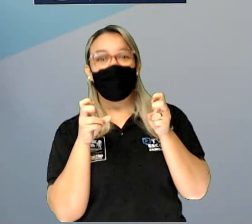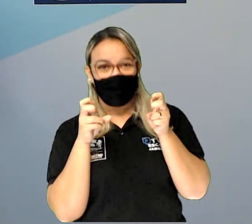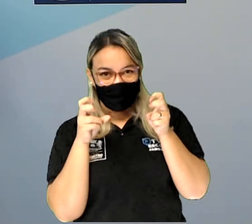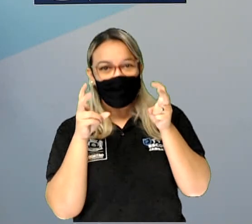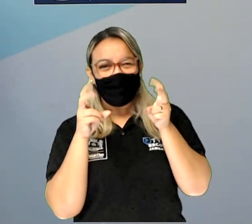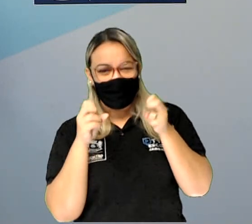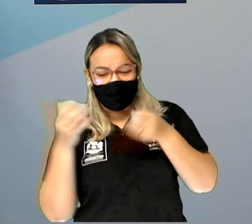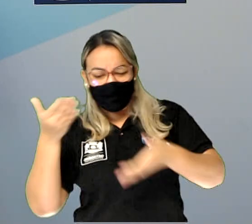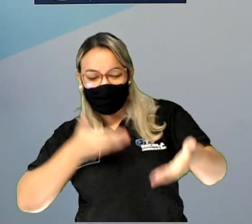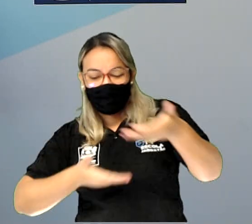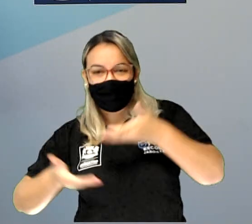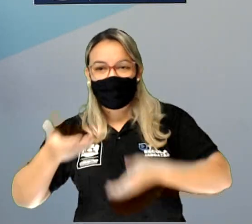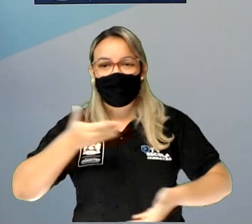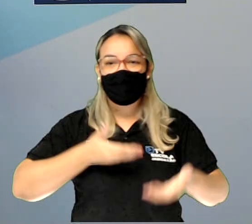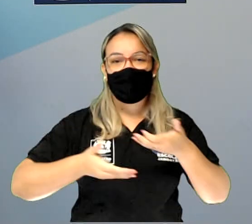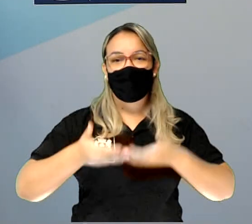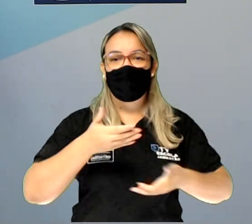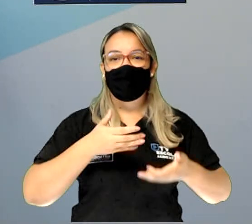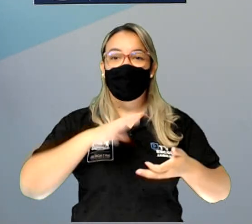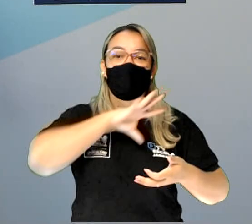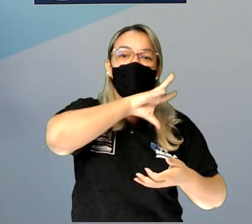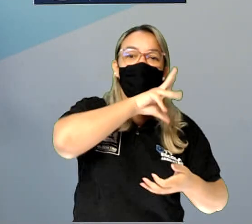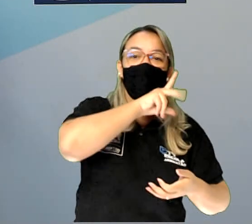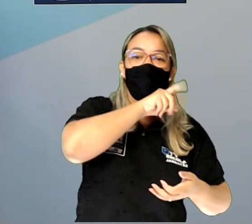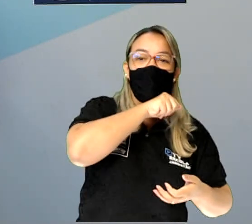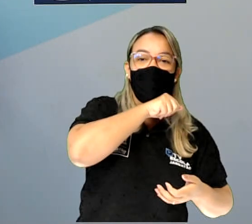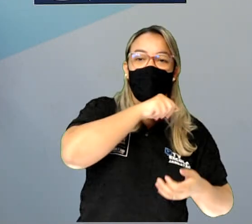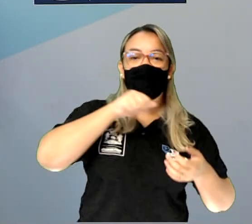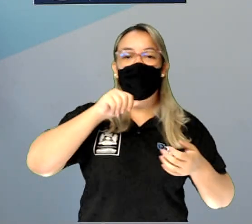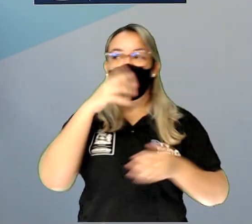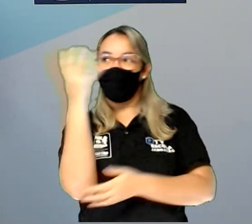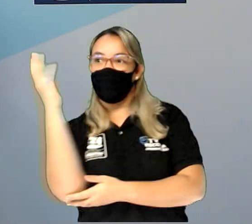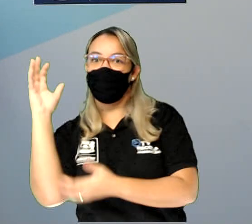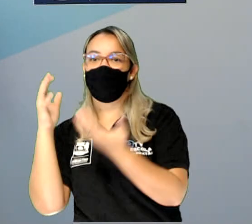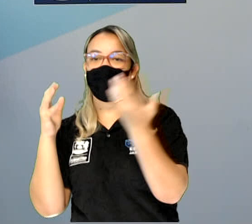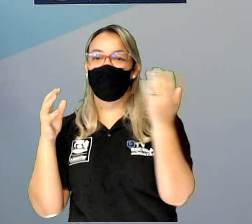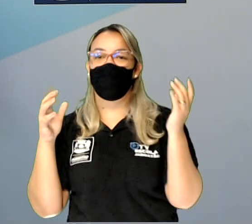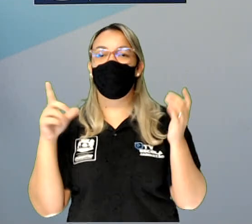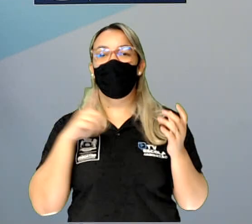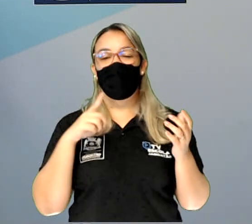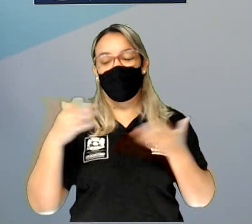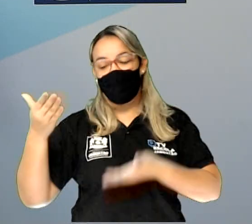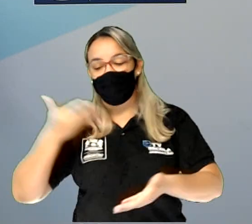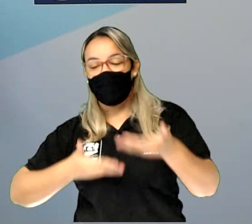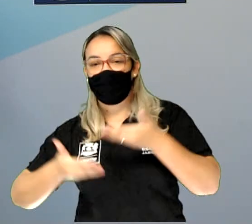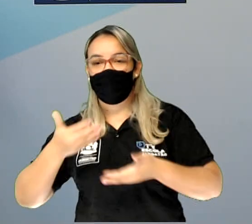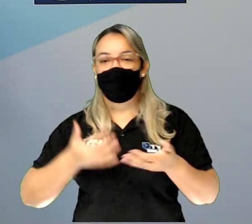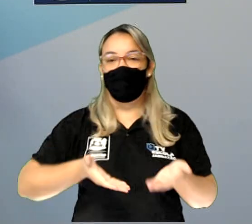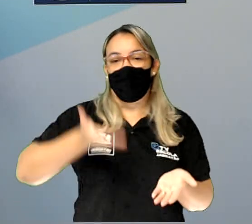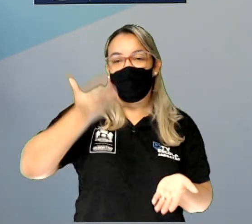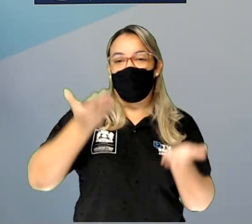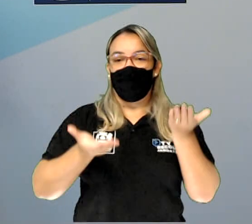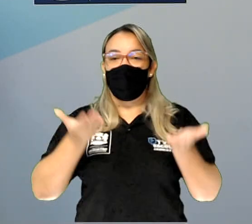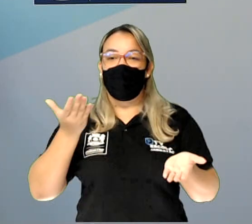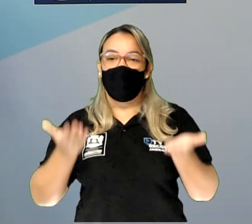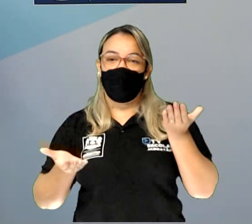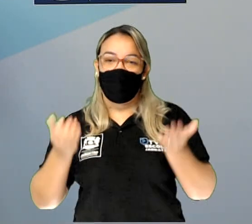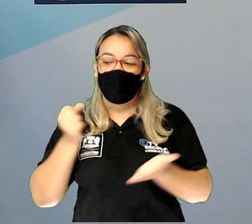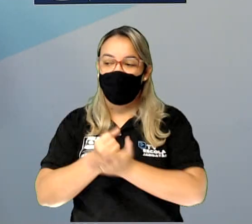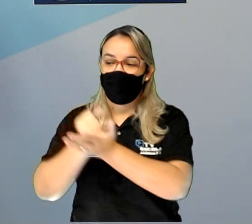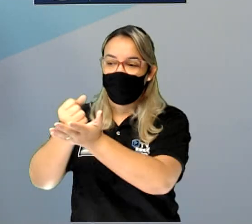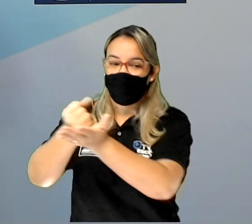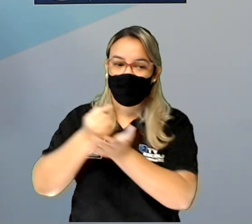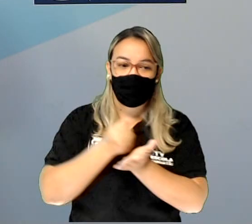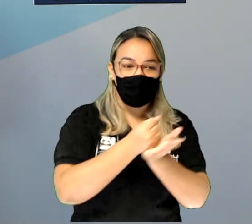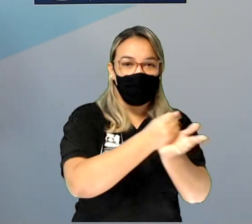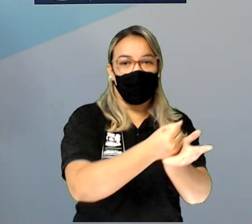essa interação entre os animais e o meio ambiente? É uma relação de equilíbrio, não é? Um ajudando o